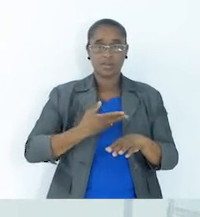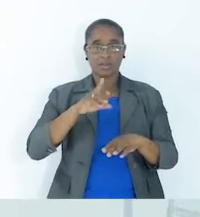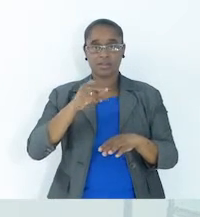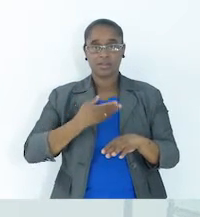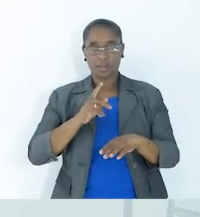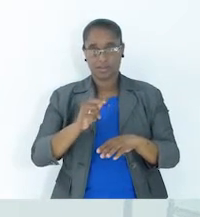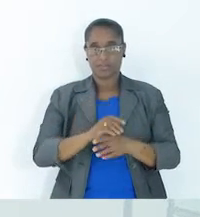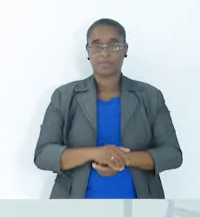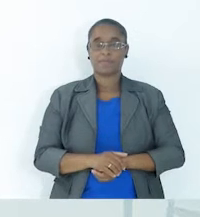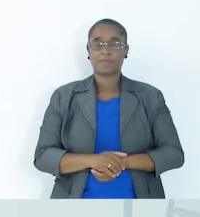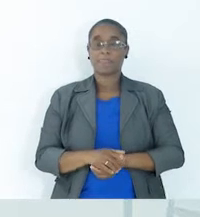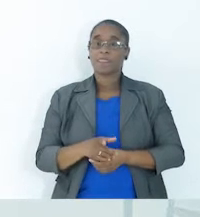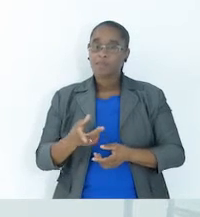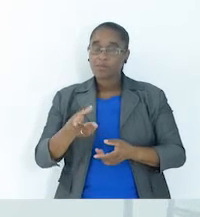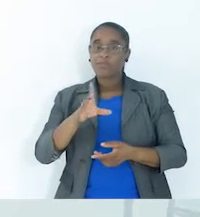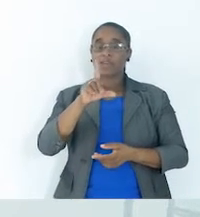literário porque